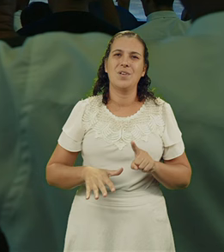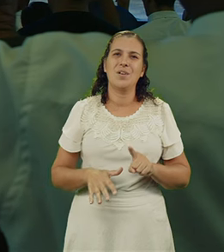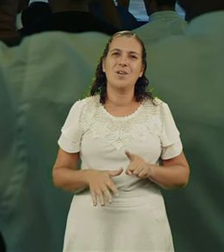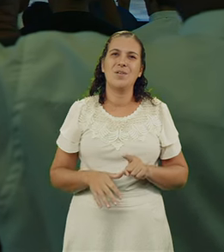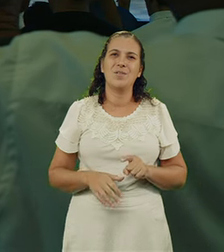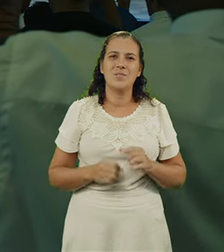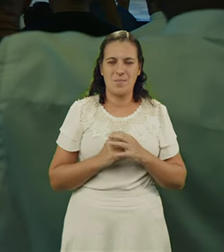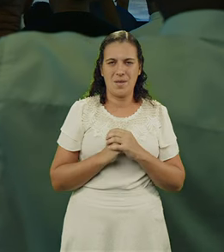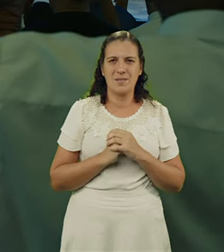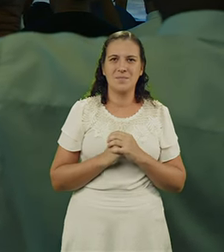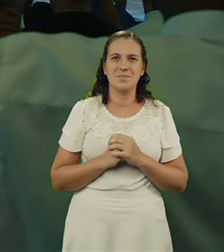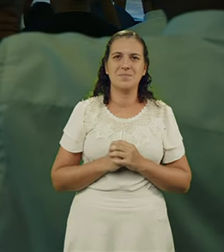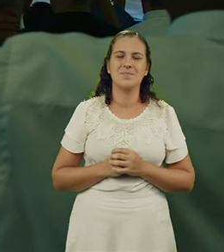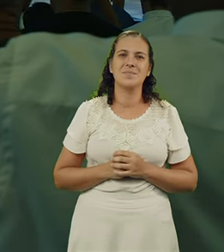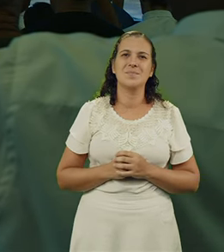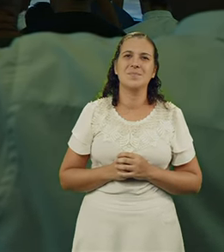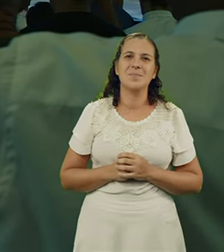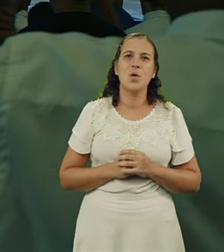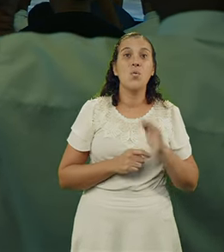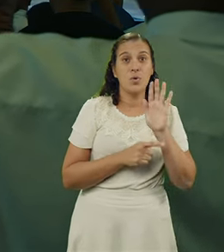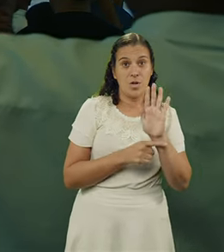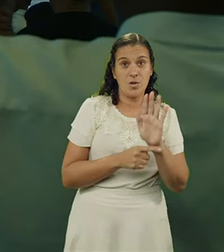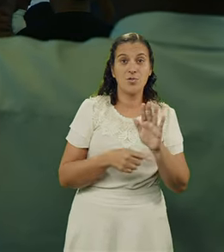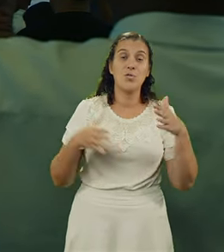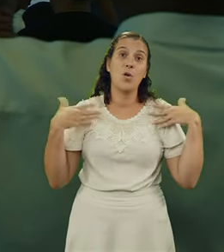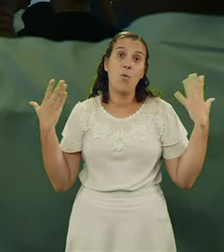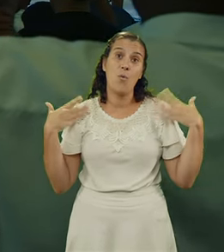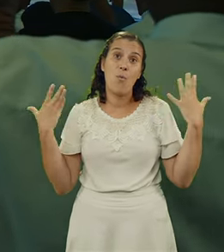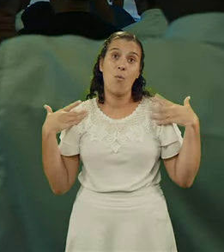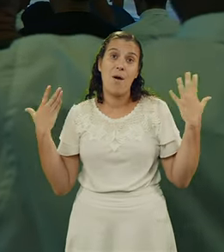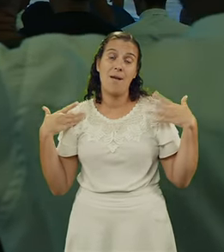Aleluia! Amém? O que ajuda com alegria.